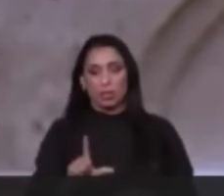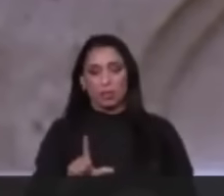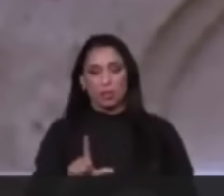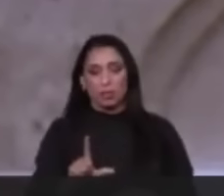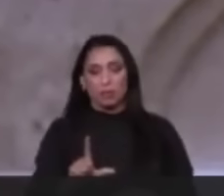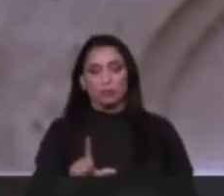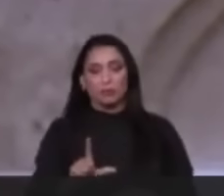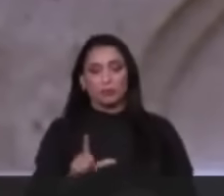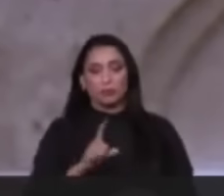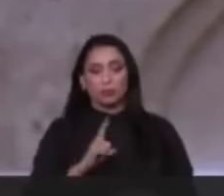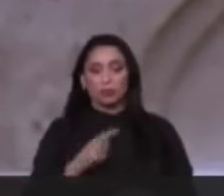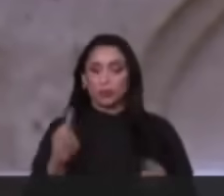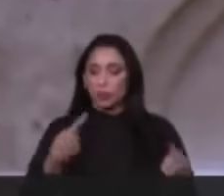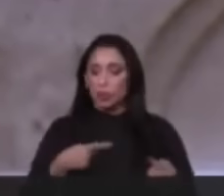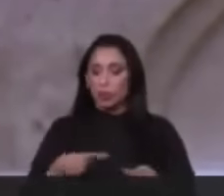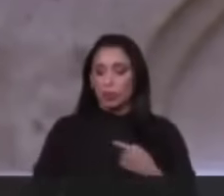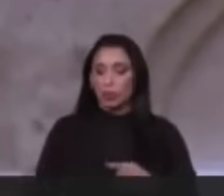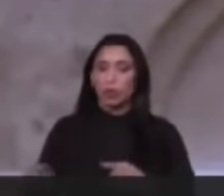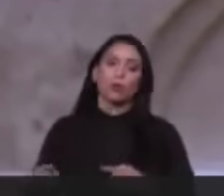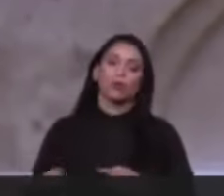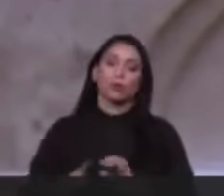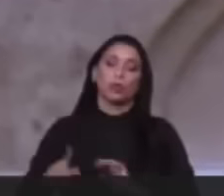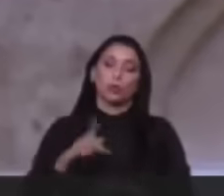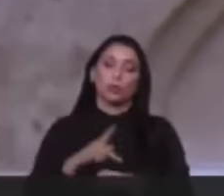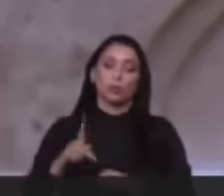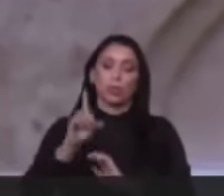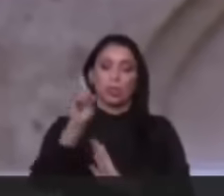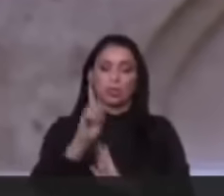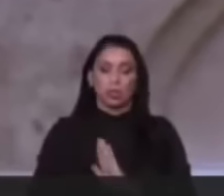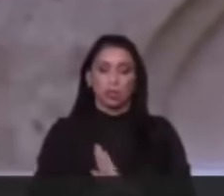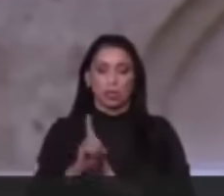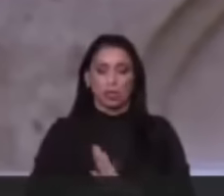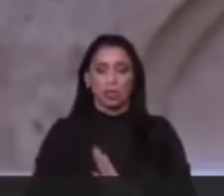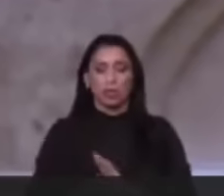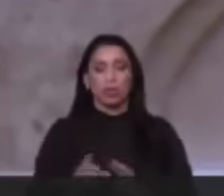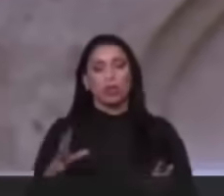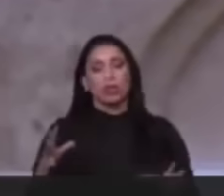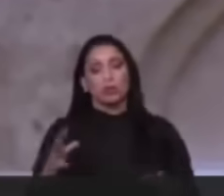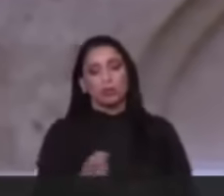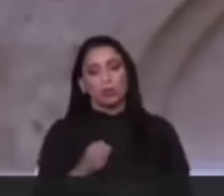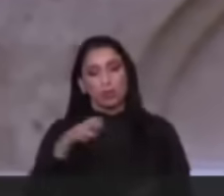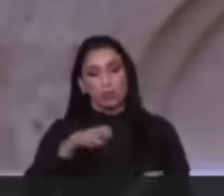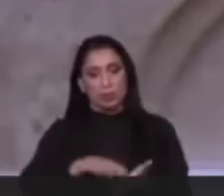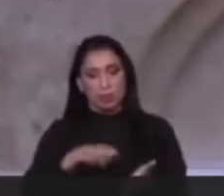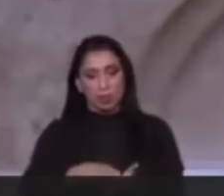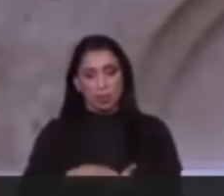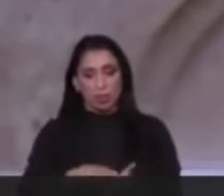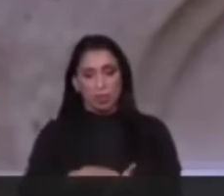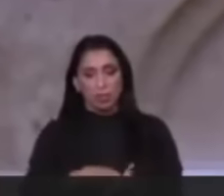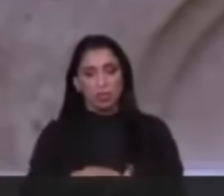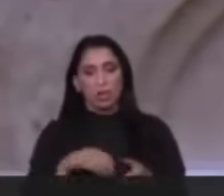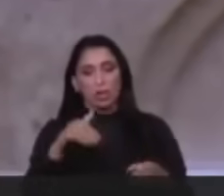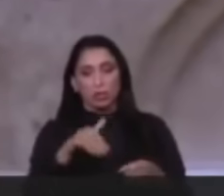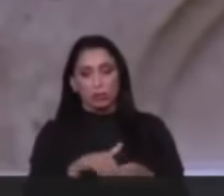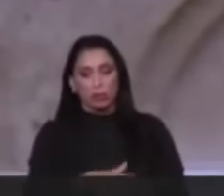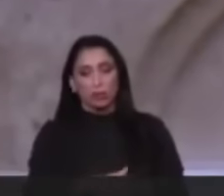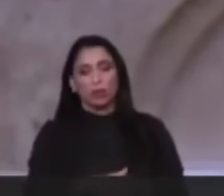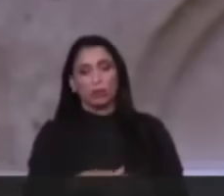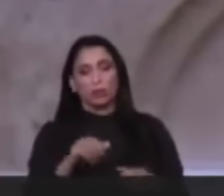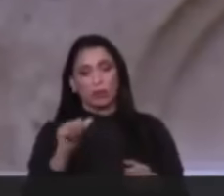abolição violenta do Estado Democrático de Direito, com fixação de dosimetria nos termos do voto que aqui